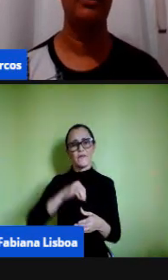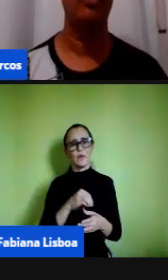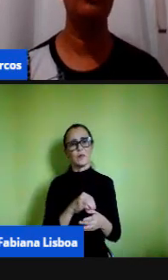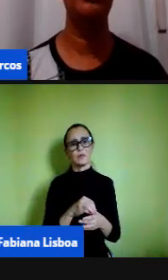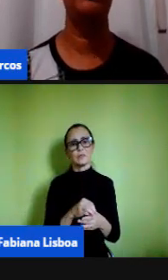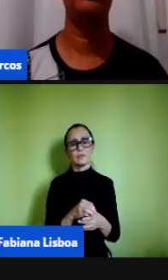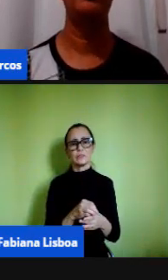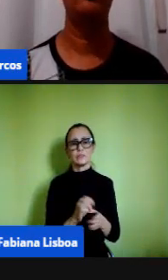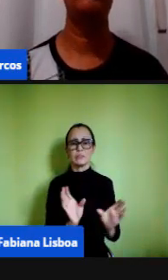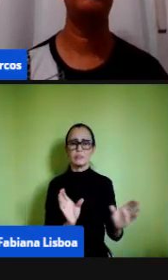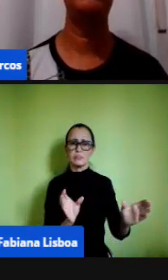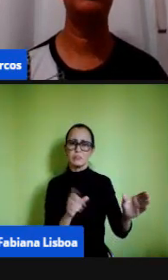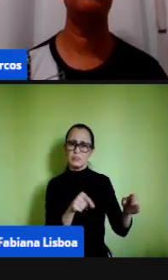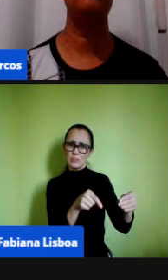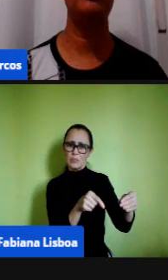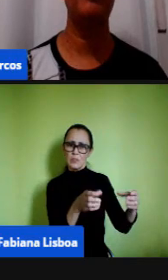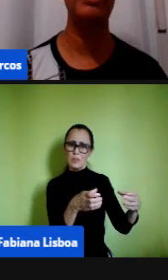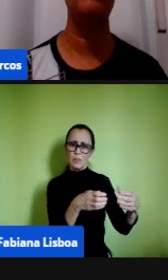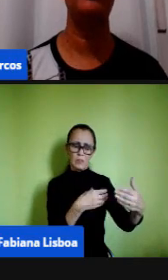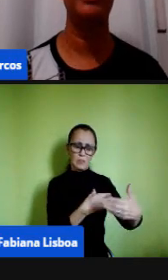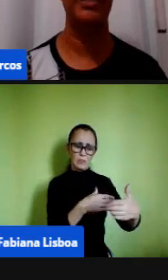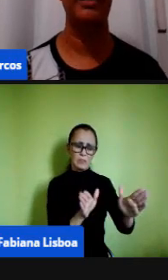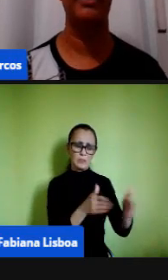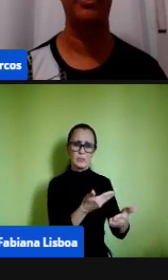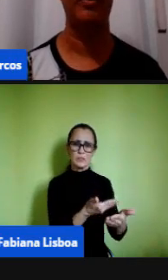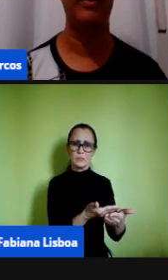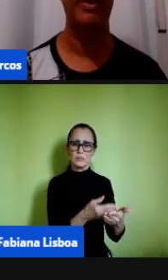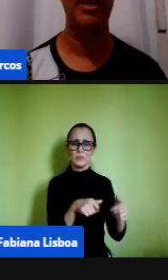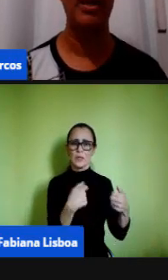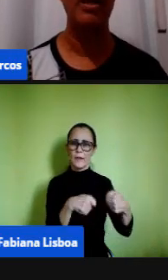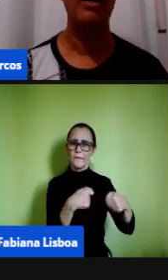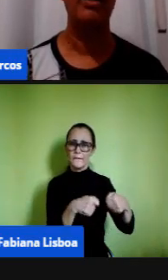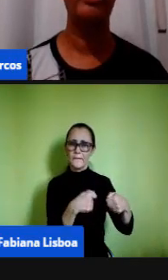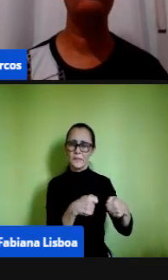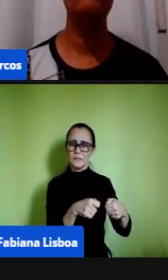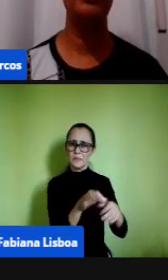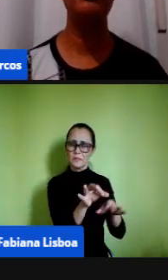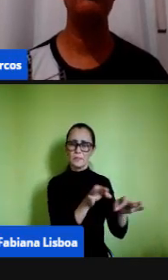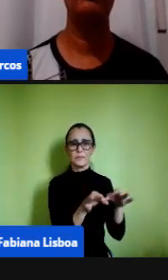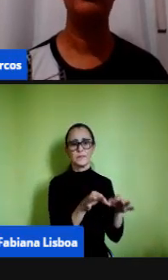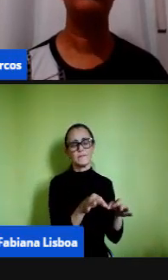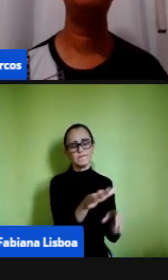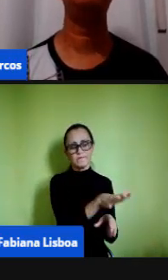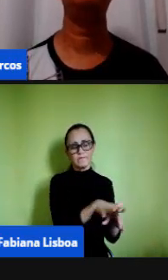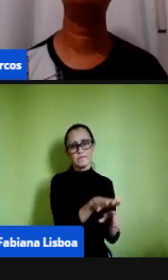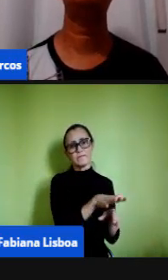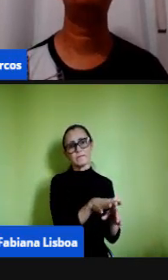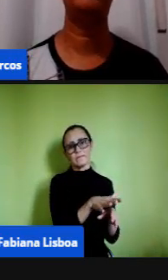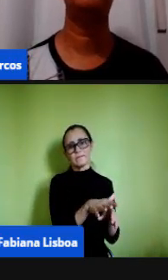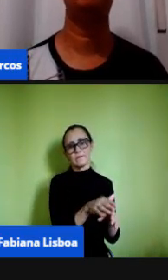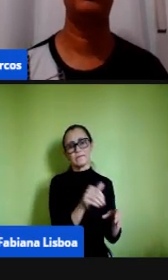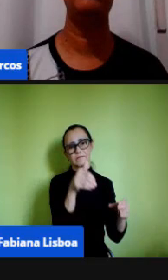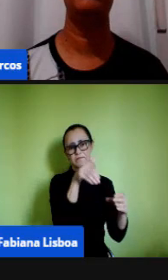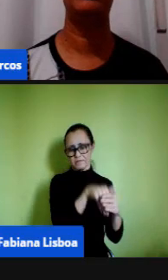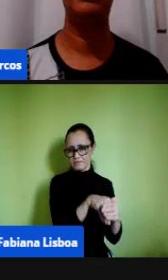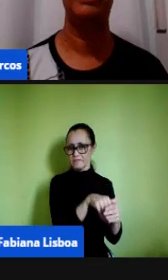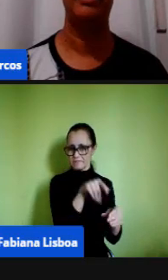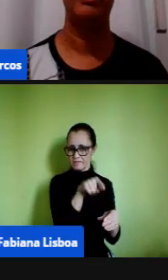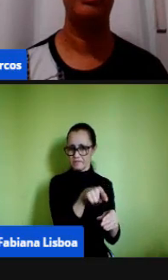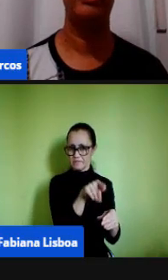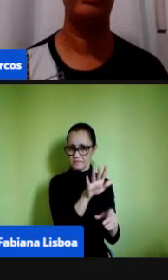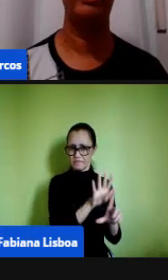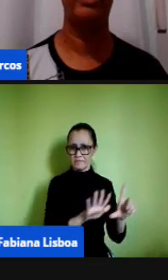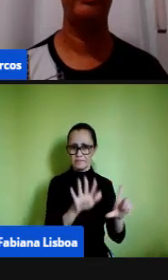gerenciar. Ou seja, nós precisamos de um espaço de criação. Sugiro que os